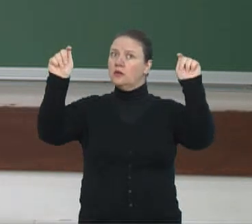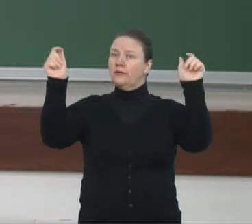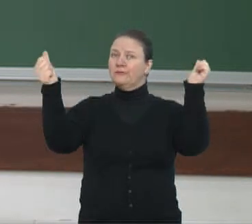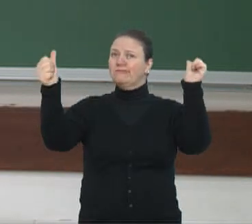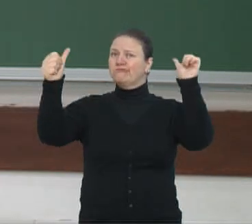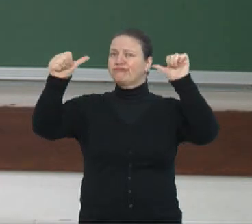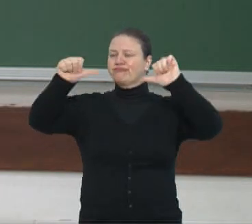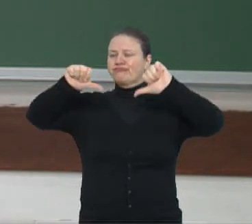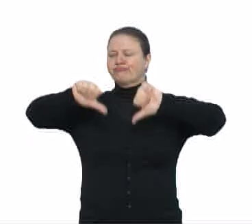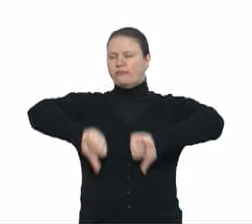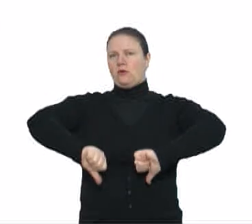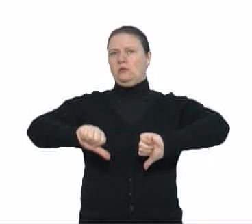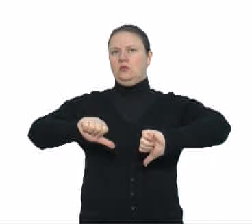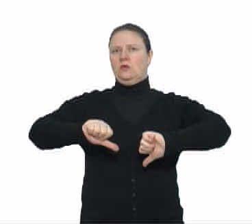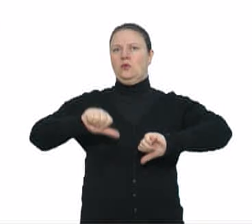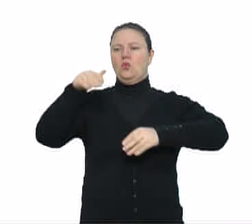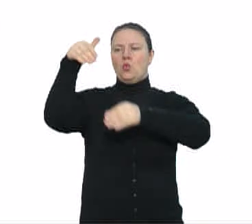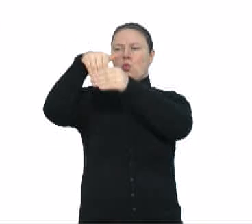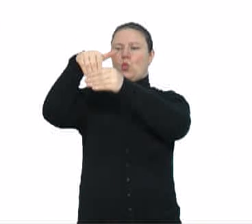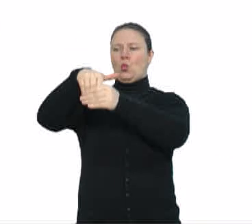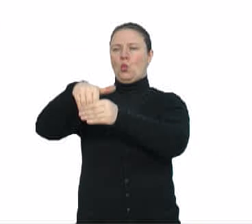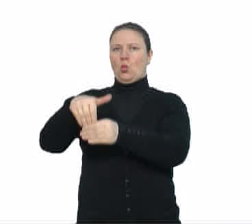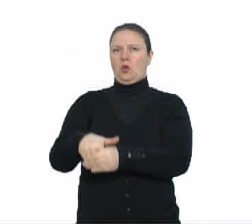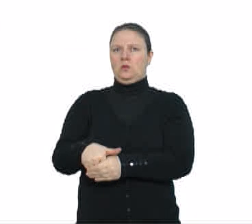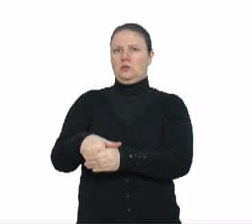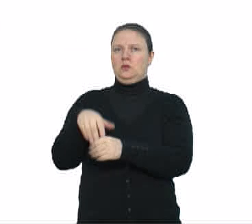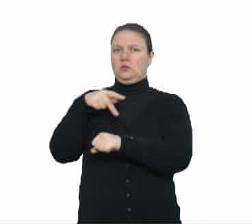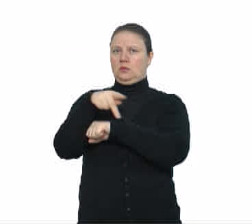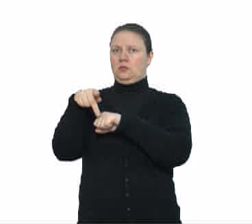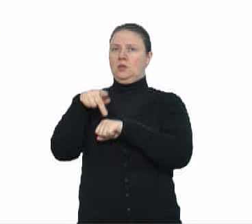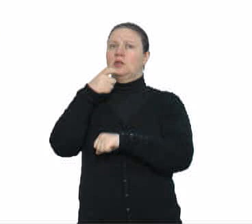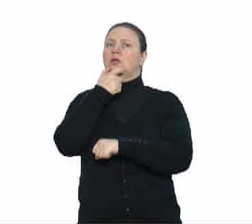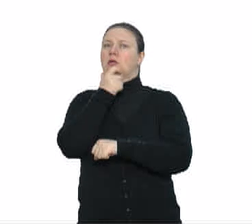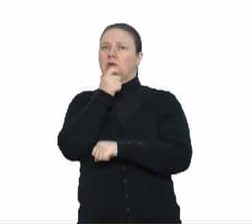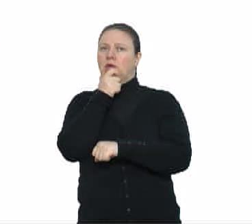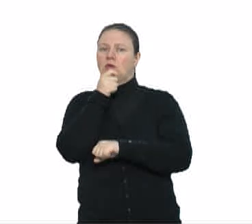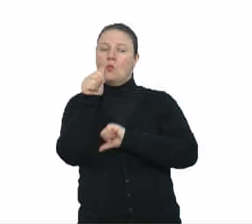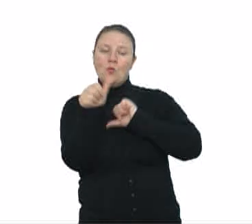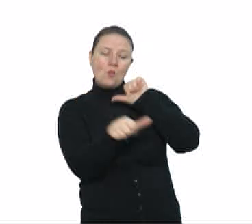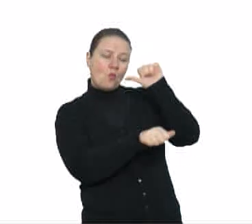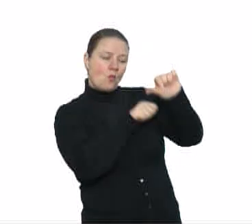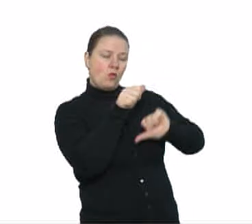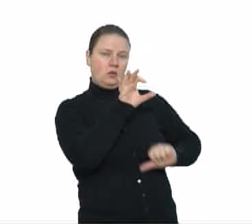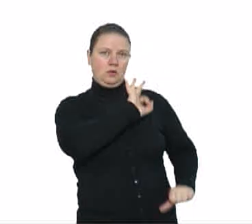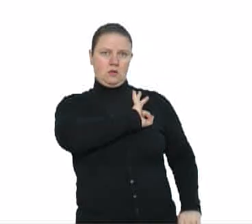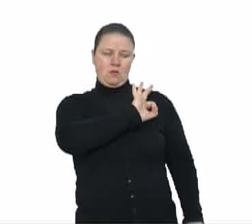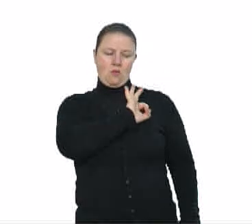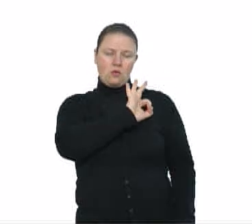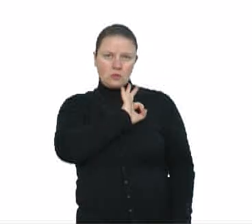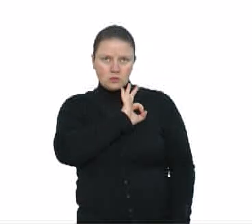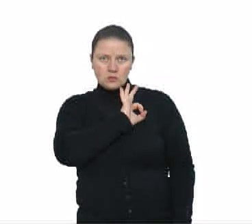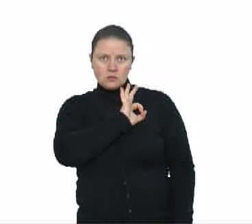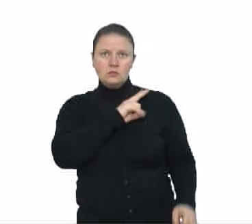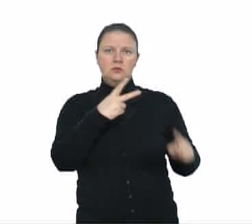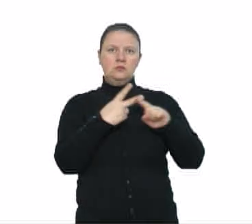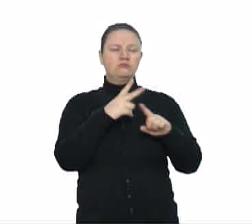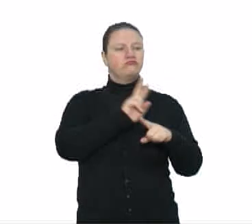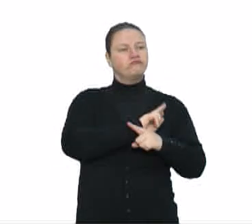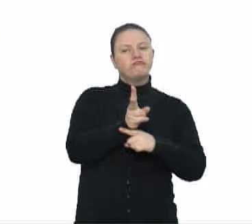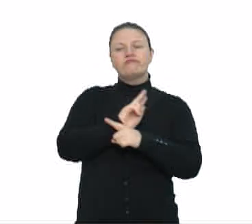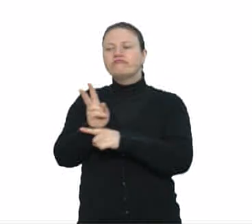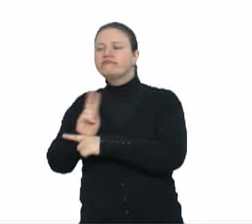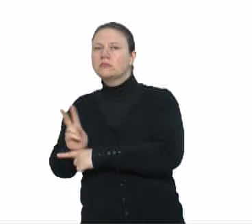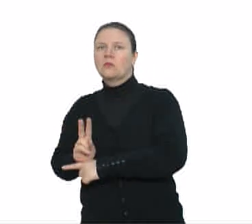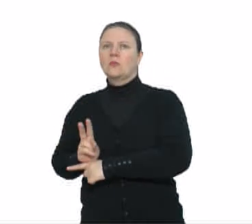piores possíveis. O Parlamento da Inglaterra aprovou a reformulação da polícia, que eu já havia falado, e vamos manter essa fiscalização. E